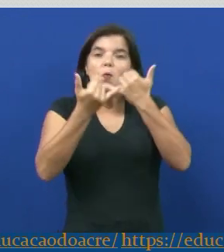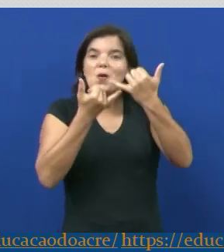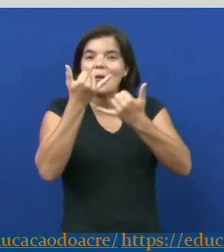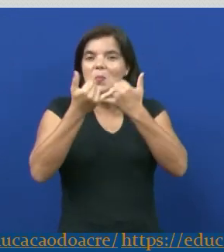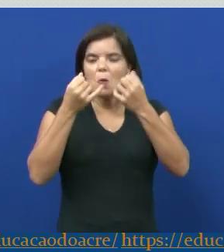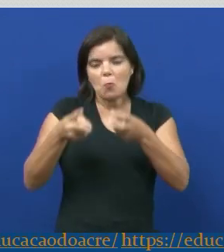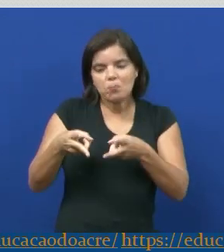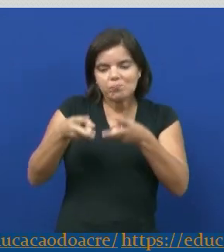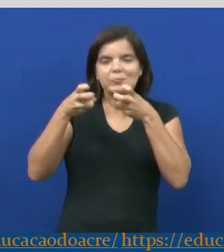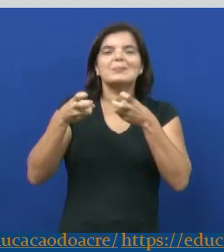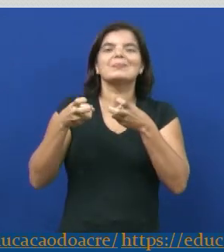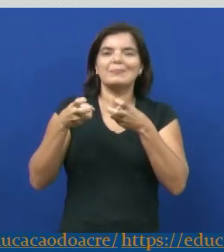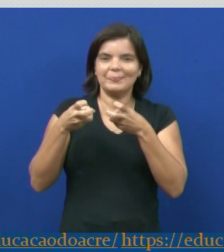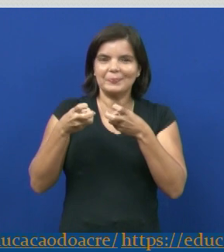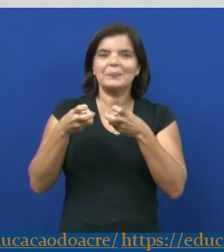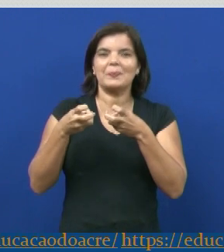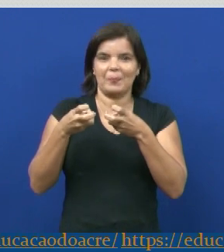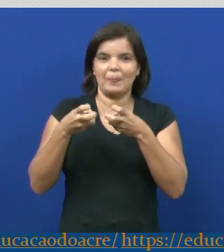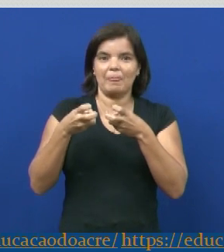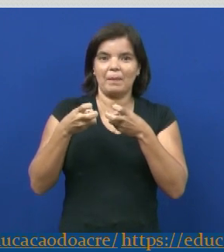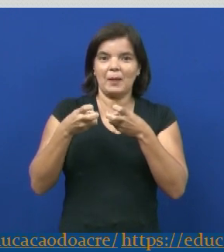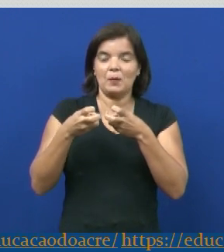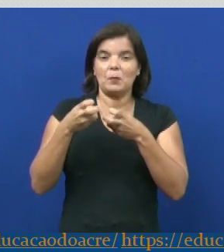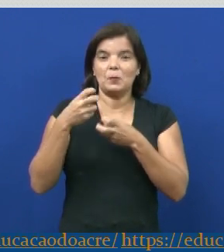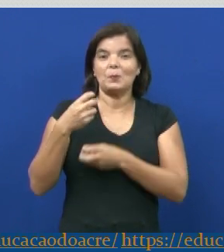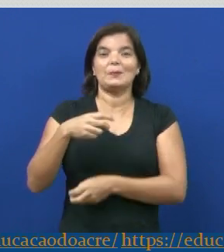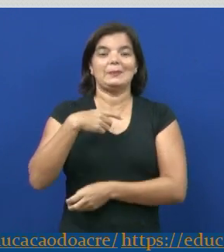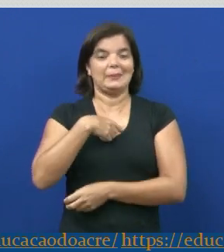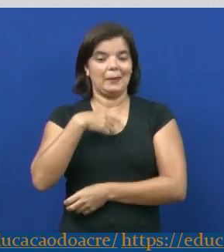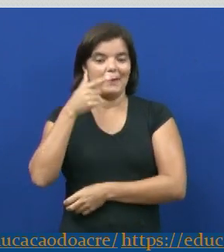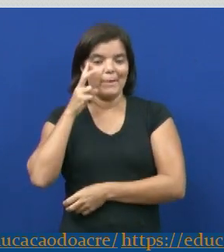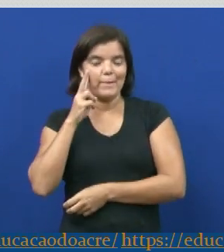nossa percepção, com a nossa capacidade,